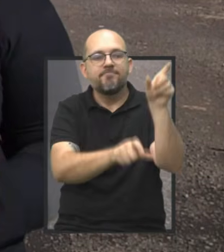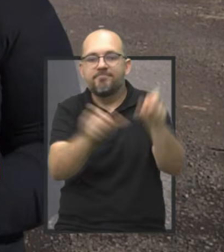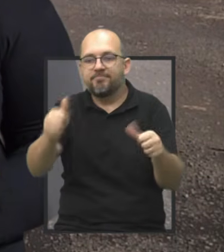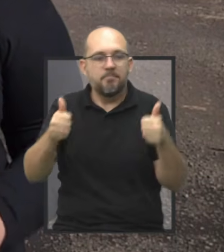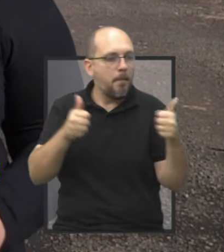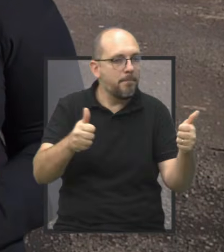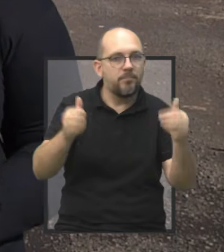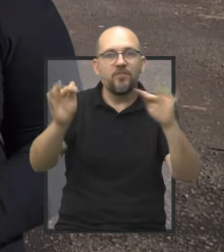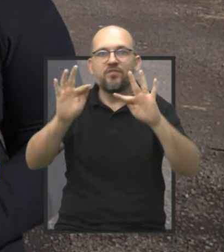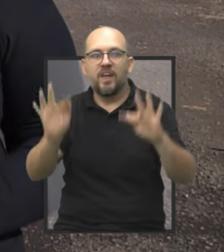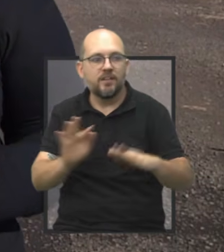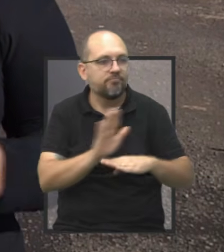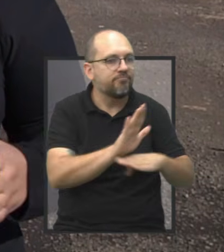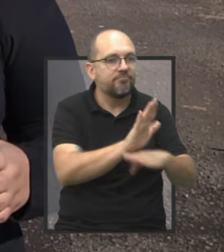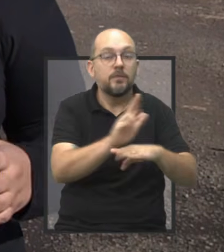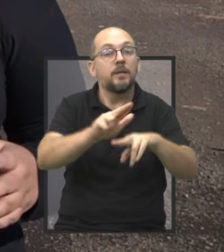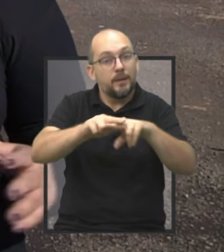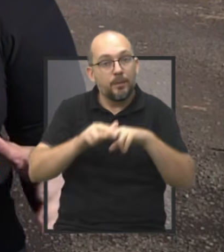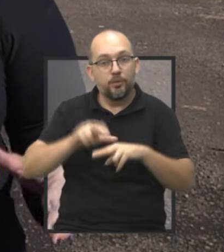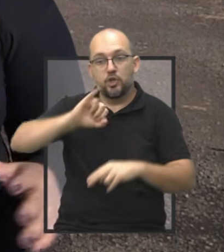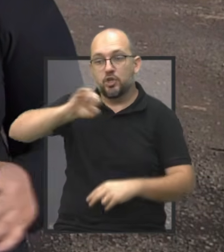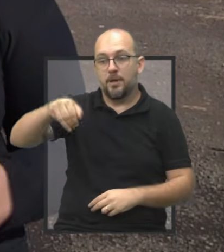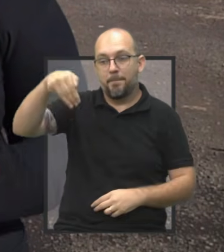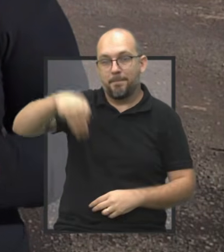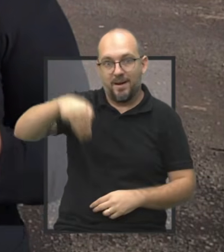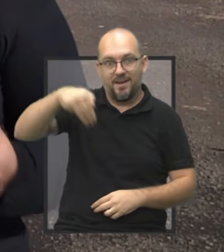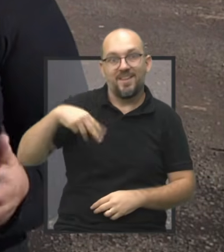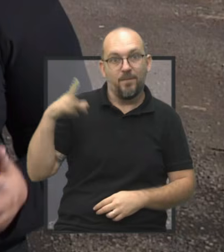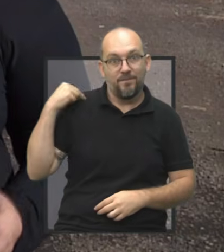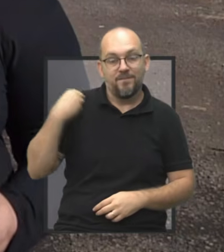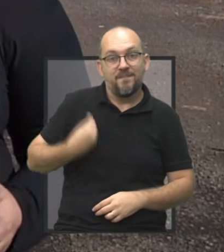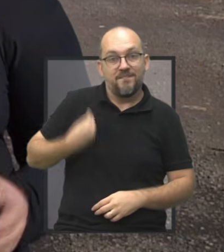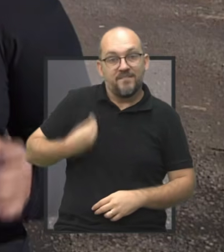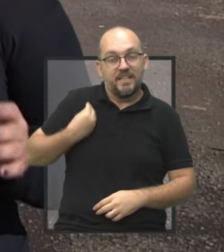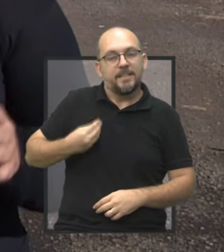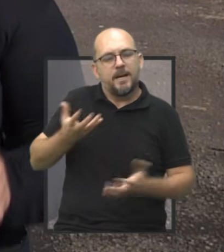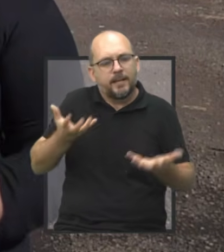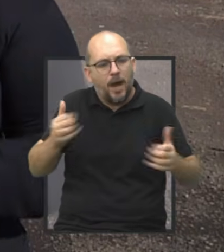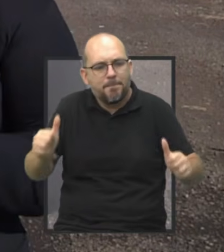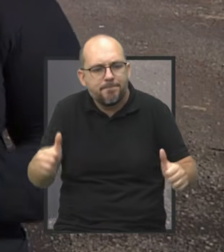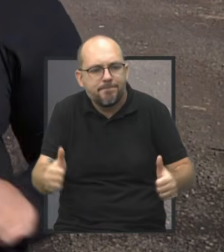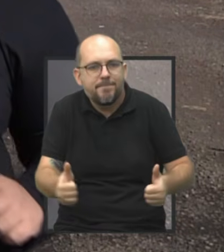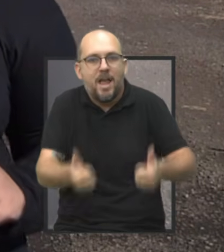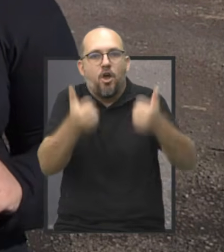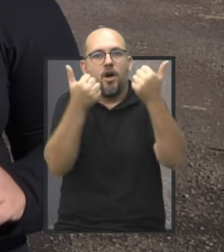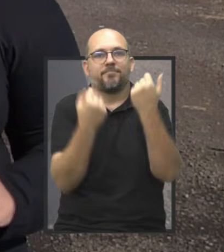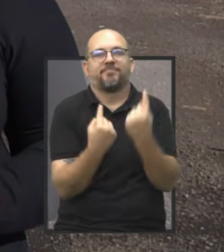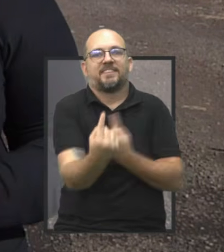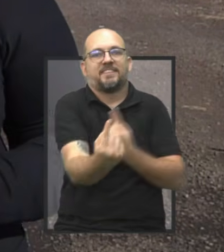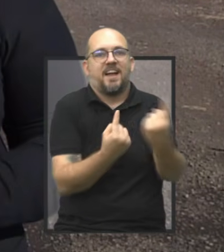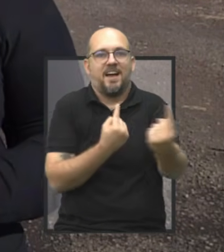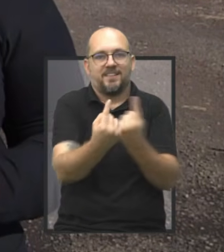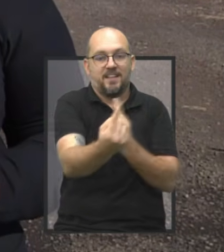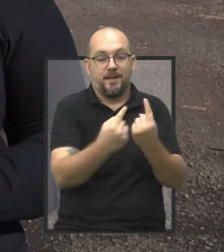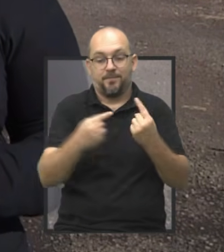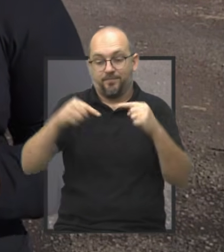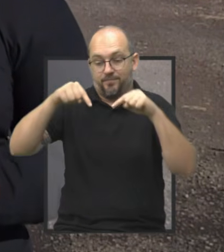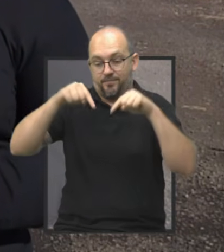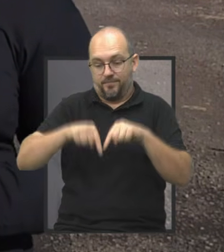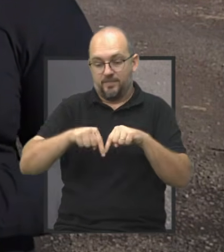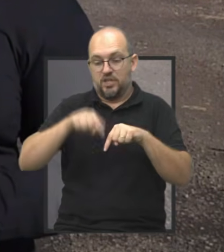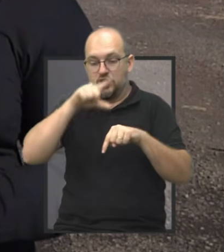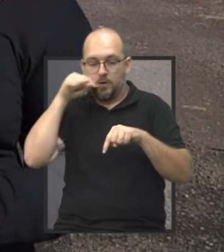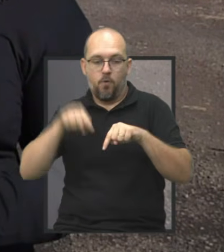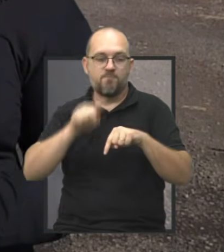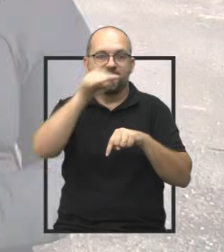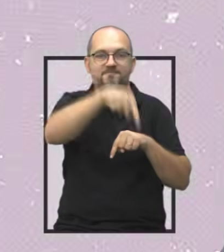dos moradores do distrito, José Maria buscou durante boa parte da vida melhorias para a estrada que liga a cidade